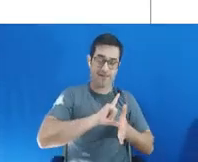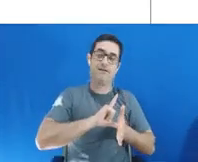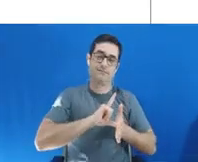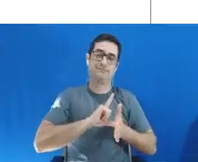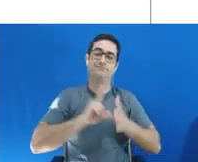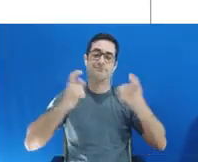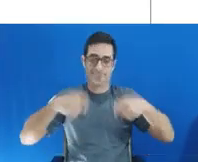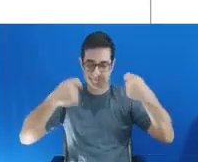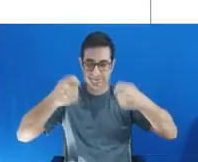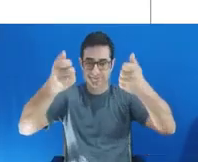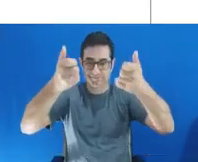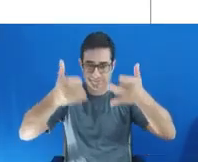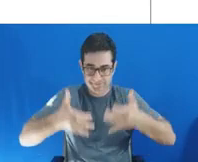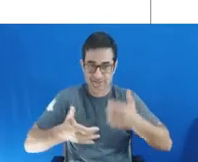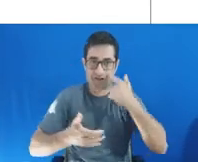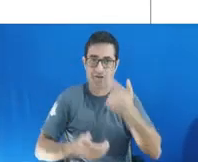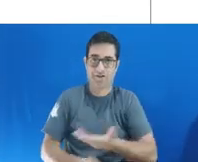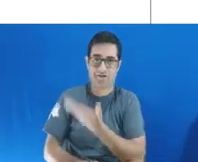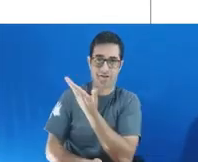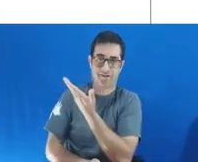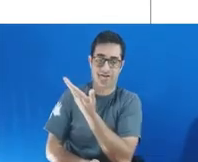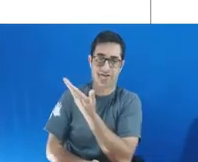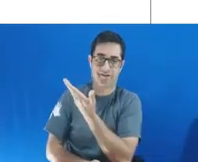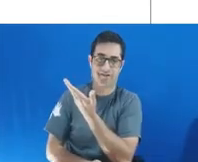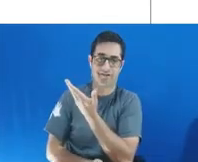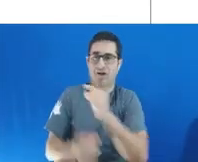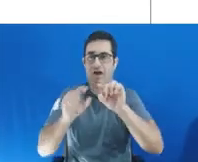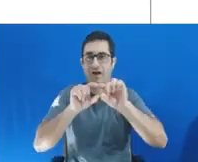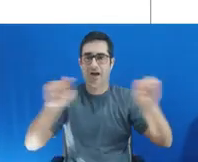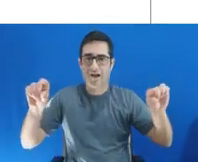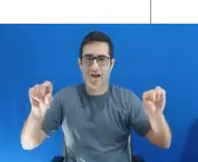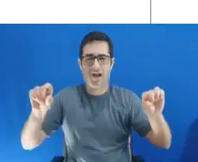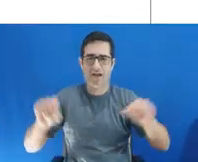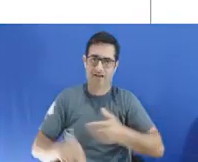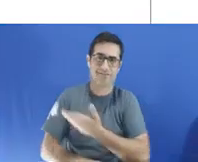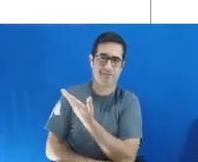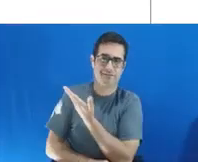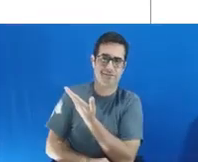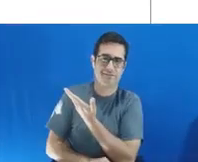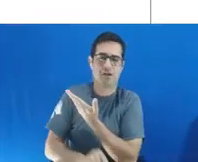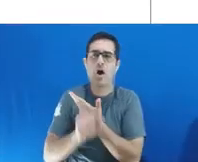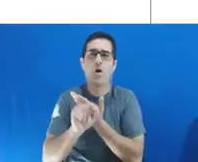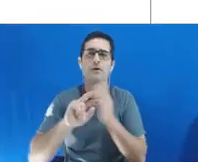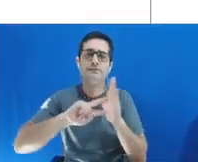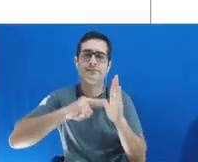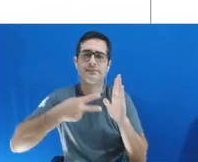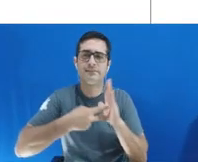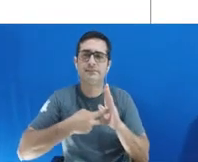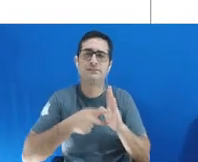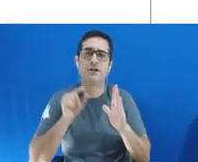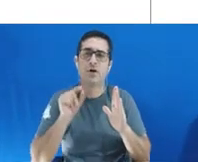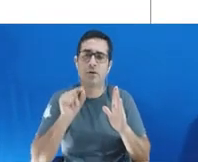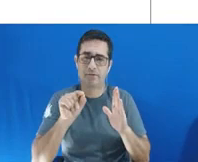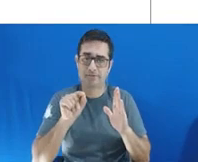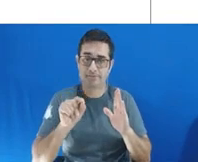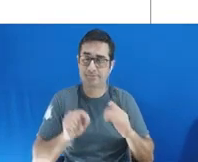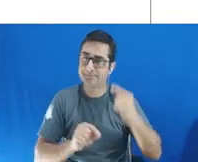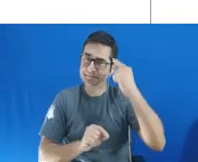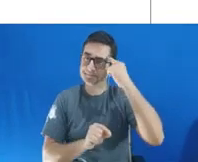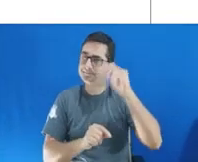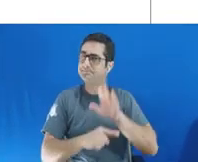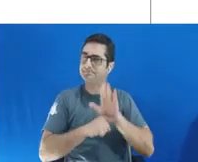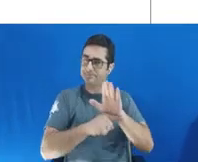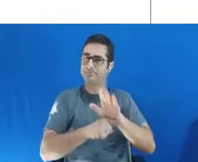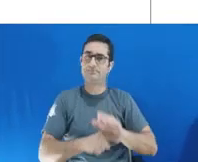antes viria a carga nuclear efetiva. Mas o que quer dizer a carga nuclear efetiva? Vamos pensar aqui